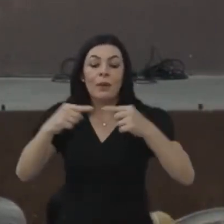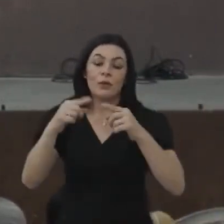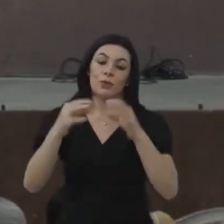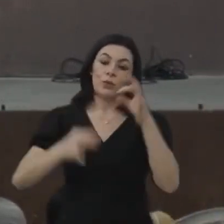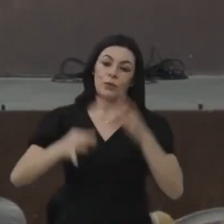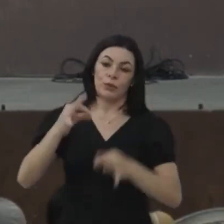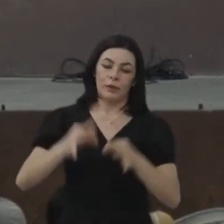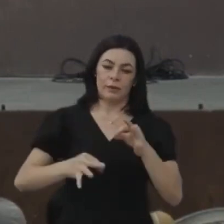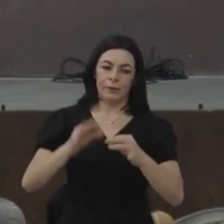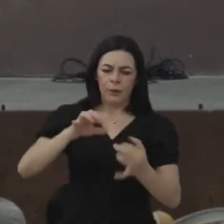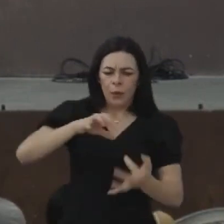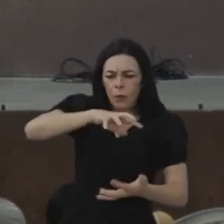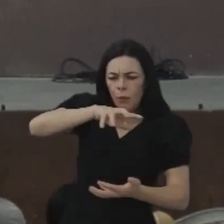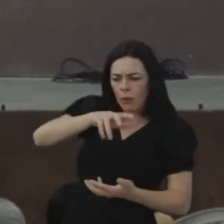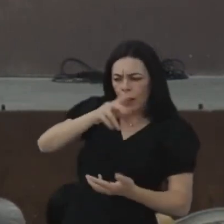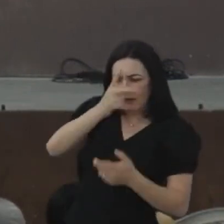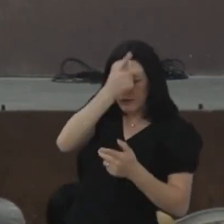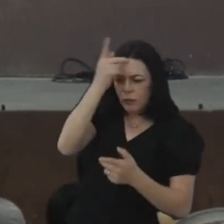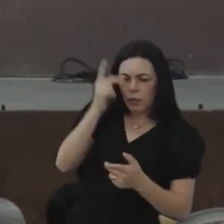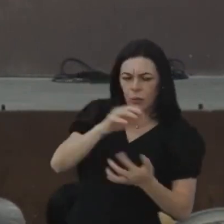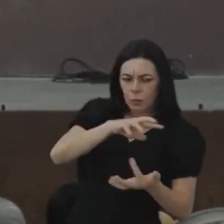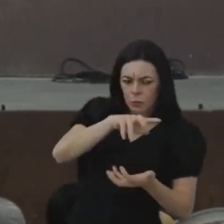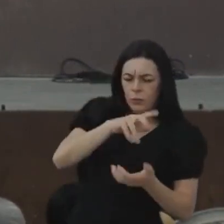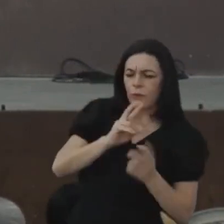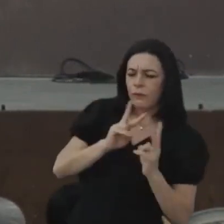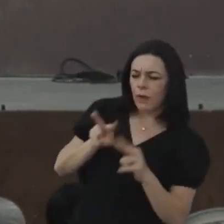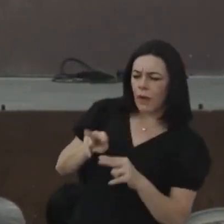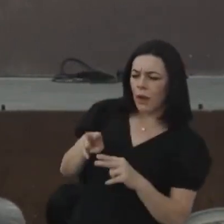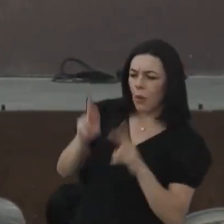mundo vê o reino de Deus como uma ameaça